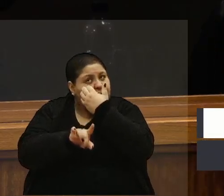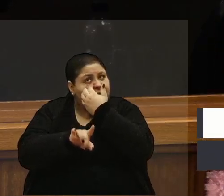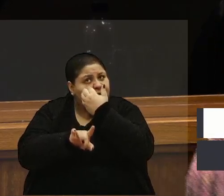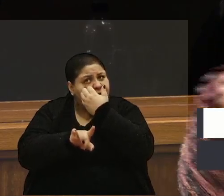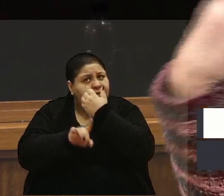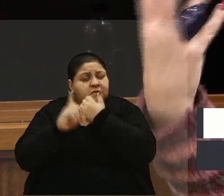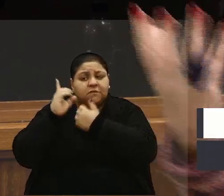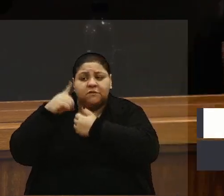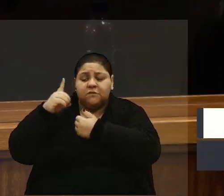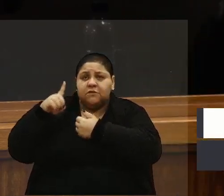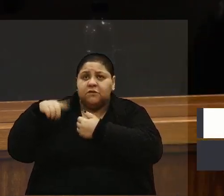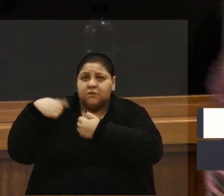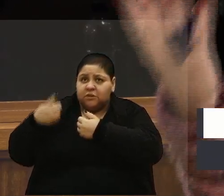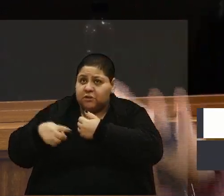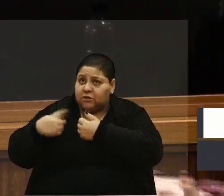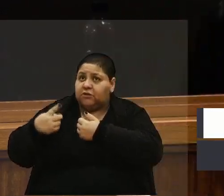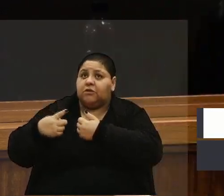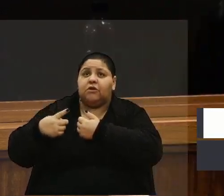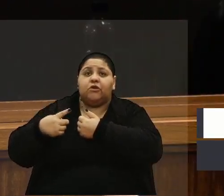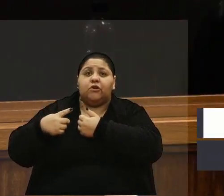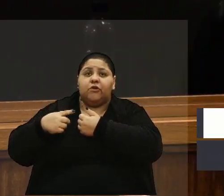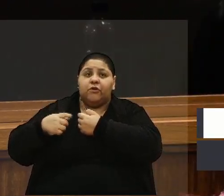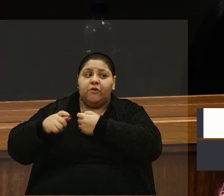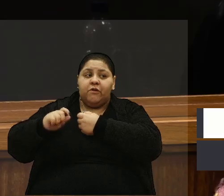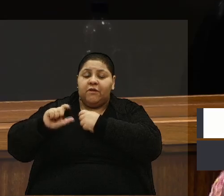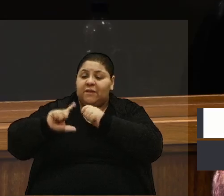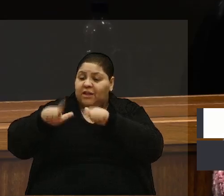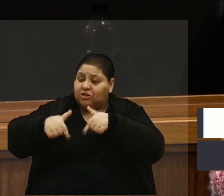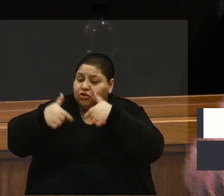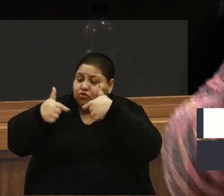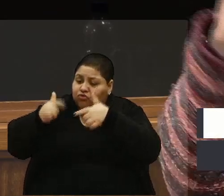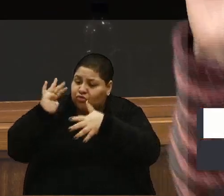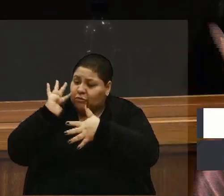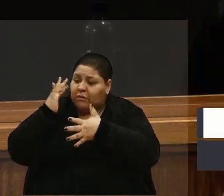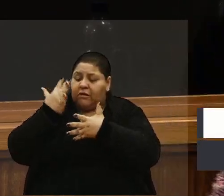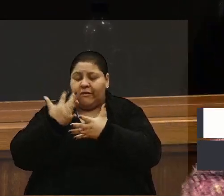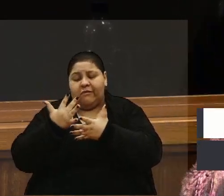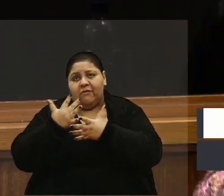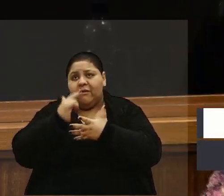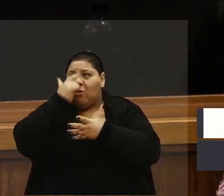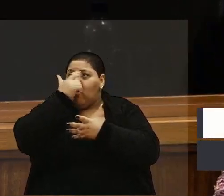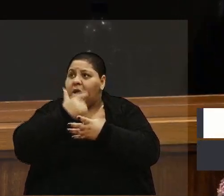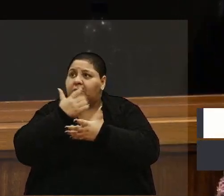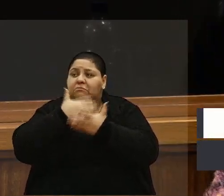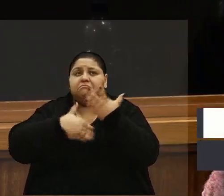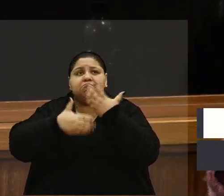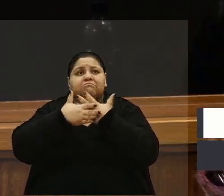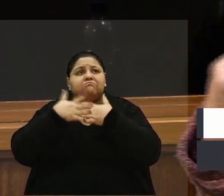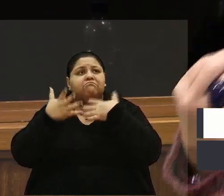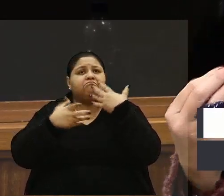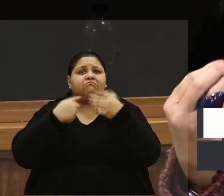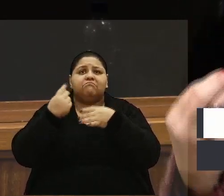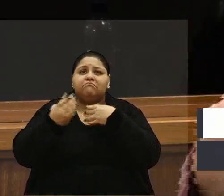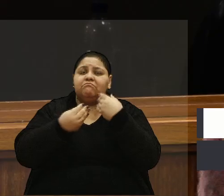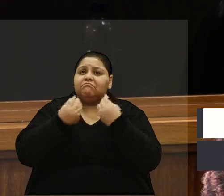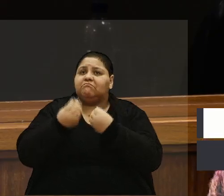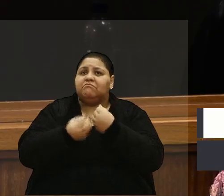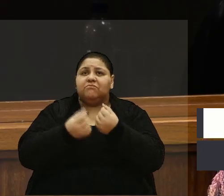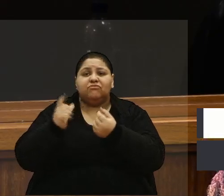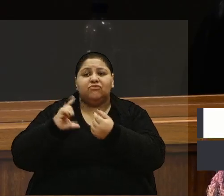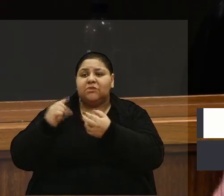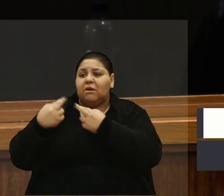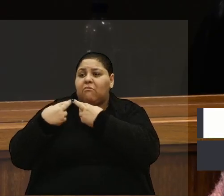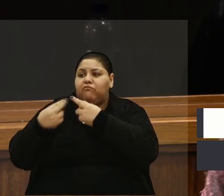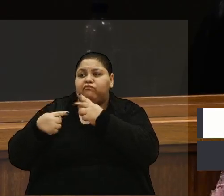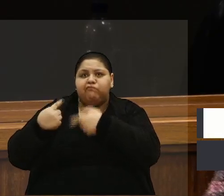a deputada Denise corre para as coisas acontecer, e parece que tudo fica assim de uma forma irresponsável. Da